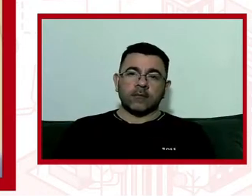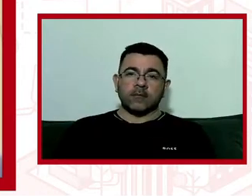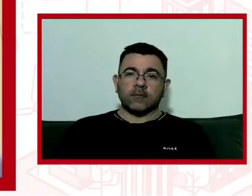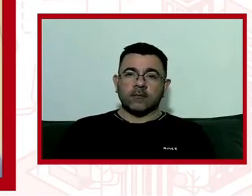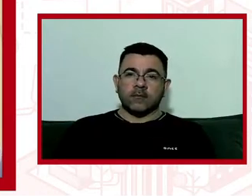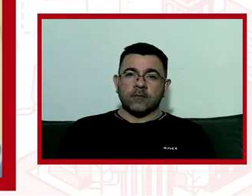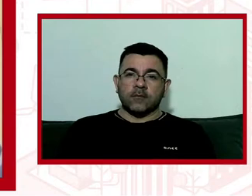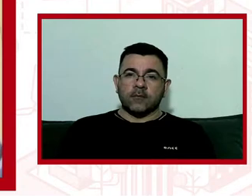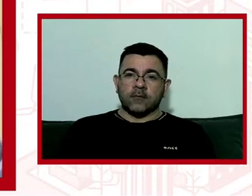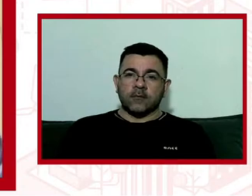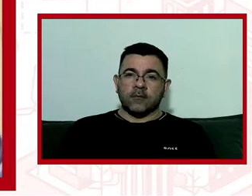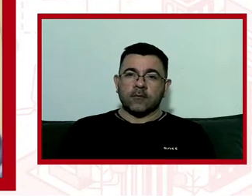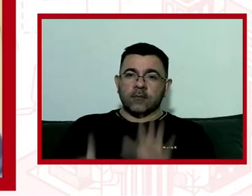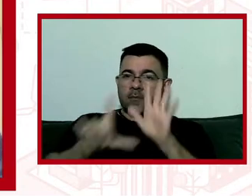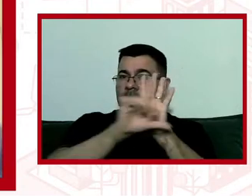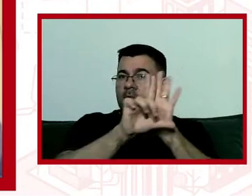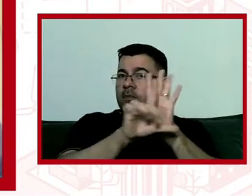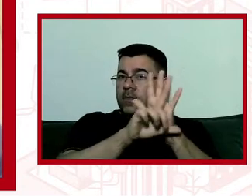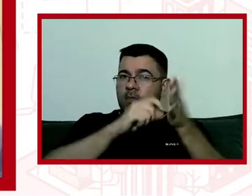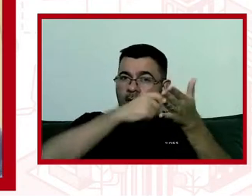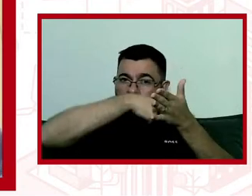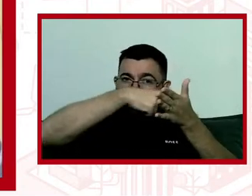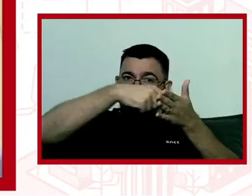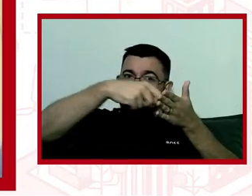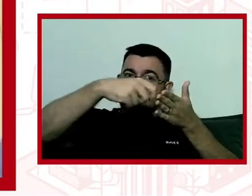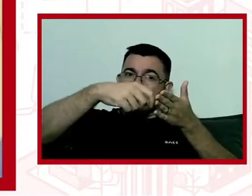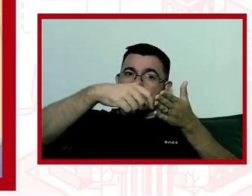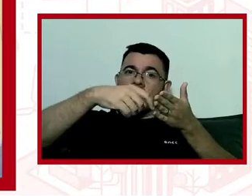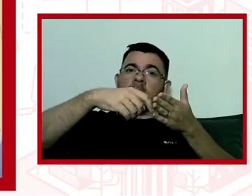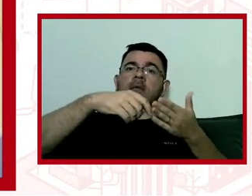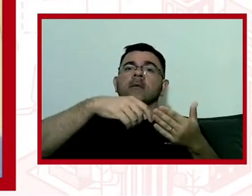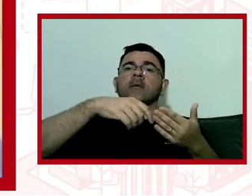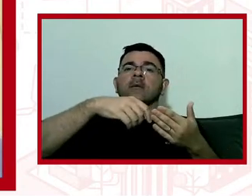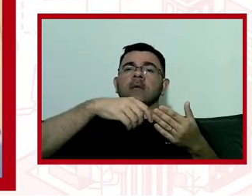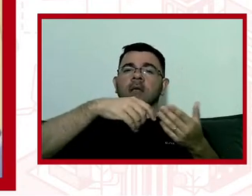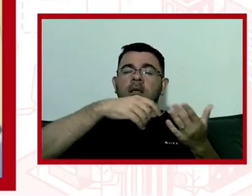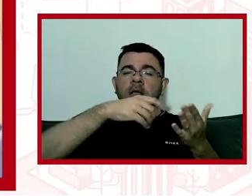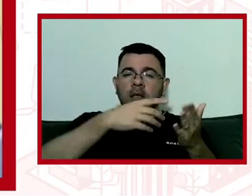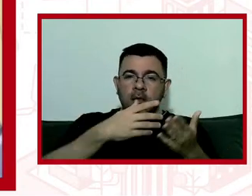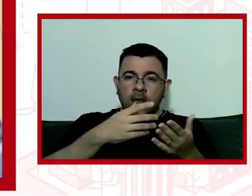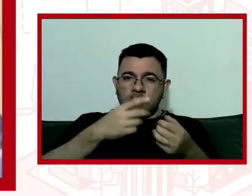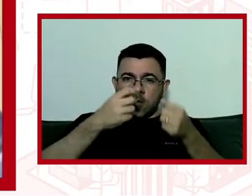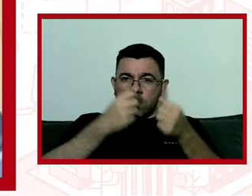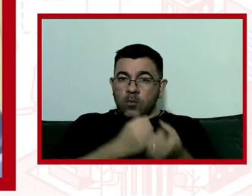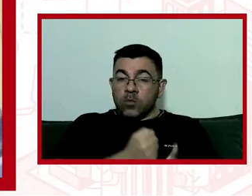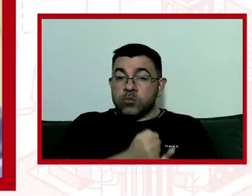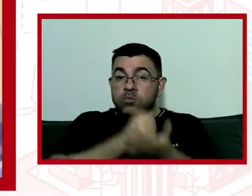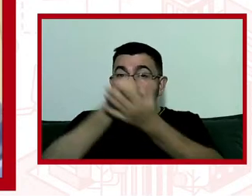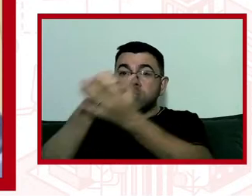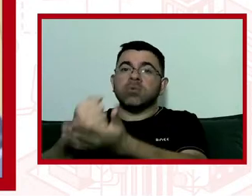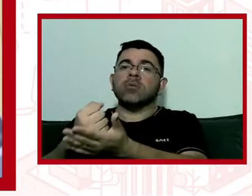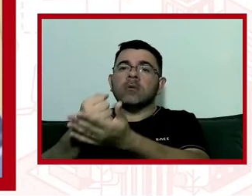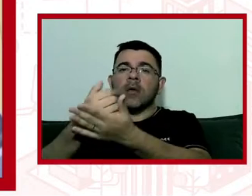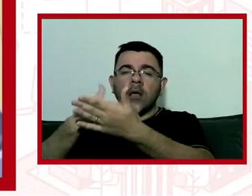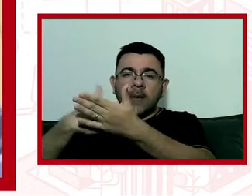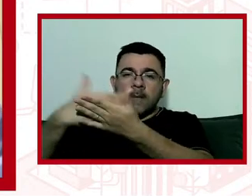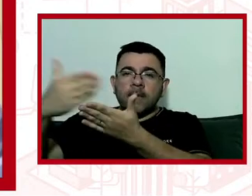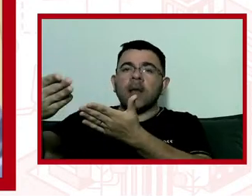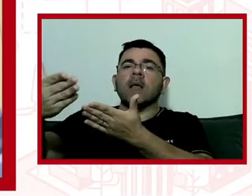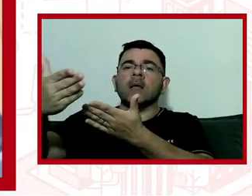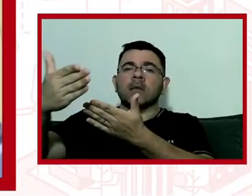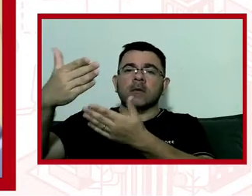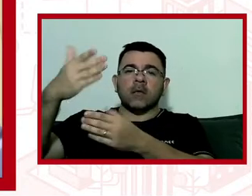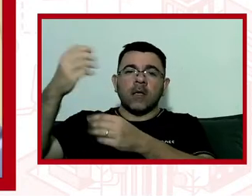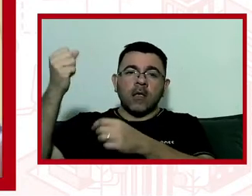desculpa a lei que João foi relator enquanto Deputado viabilizou que se fizesse inaugurasse um novo Marco na na inovação